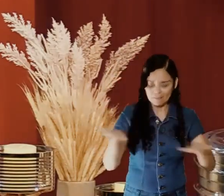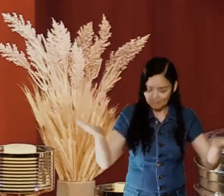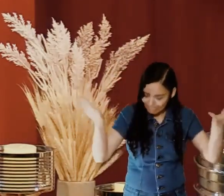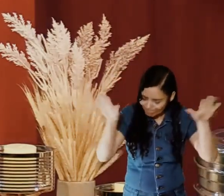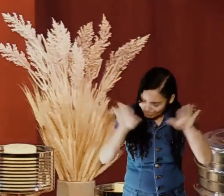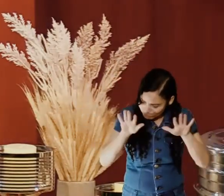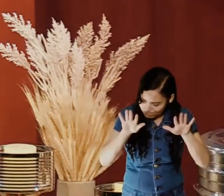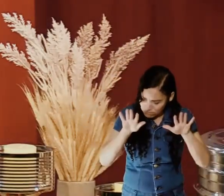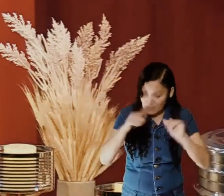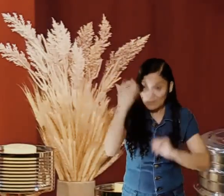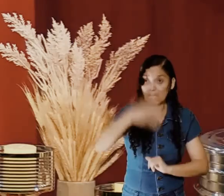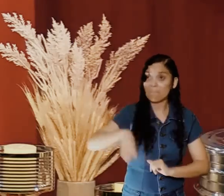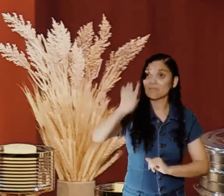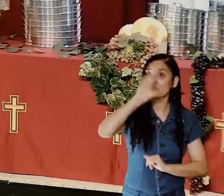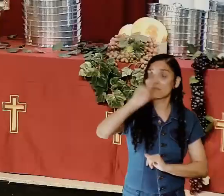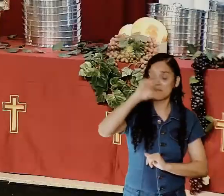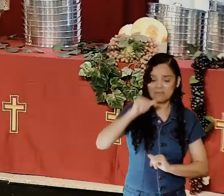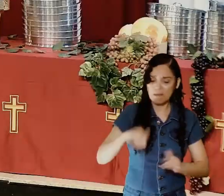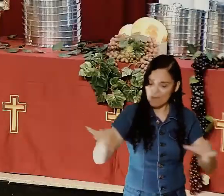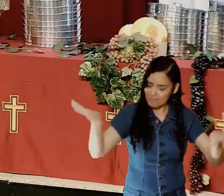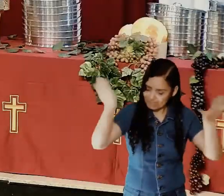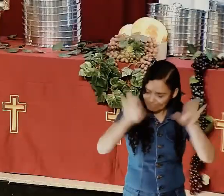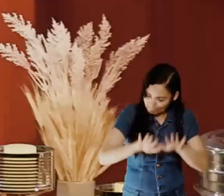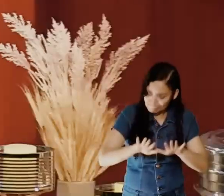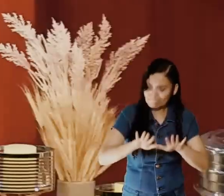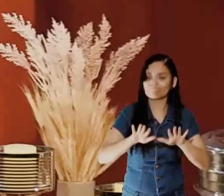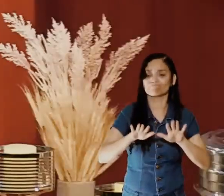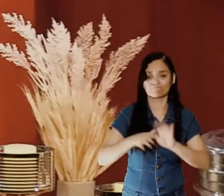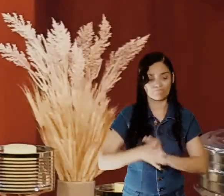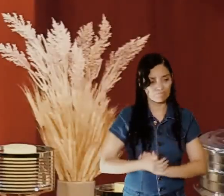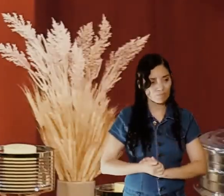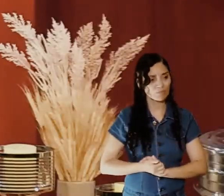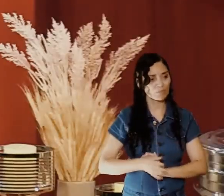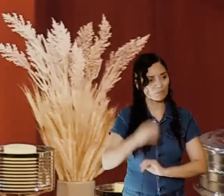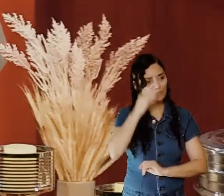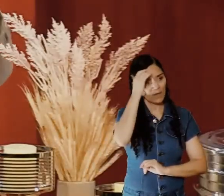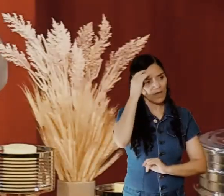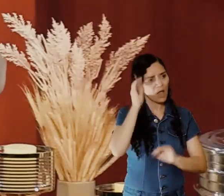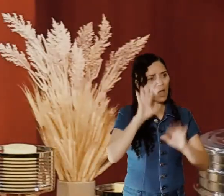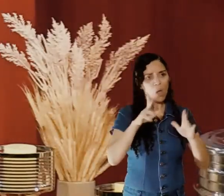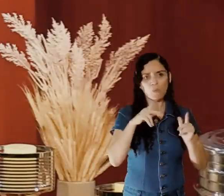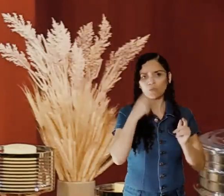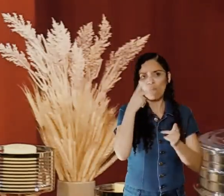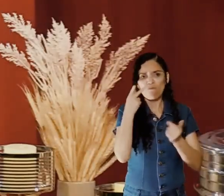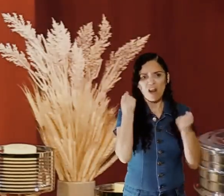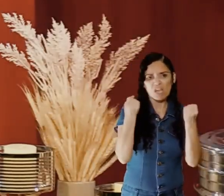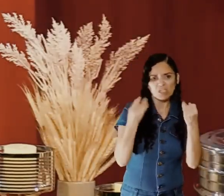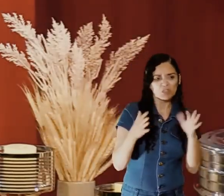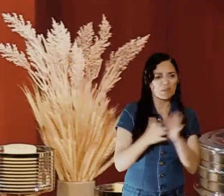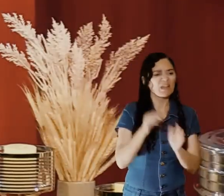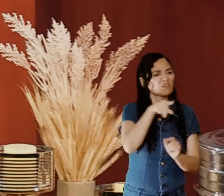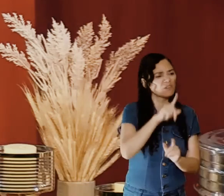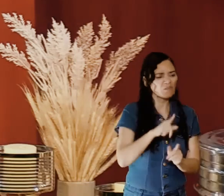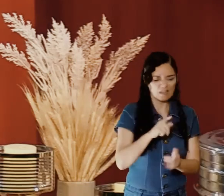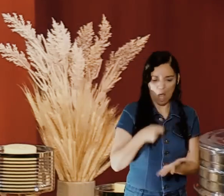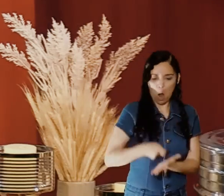nós não estamos dizendo que tem que sair necessariamente participando do coral, cantando por aí. Não é isso.